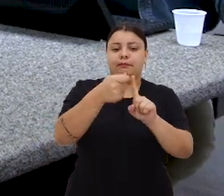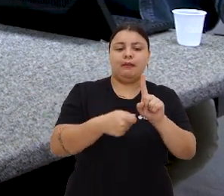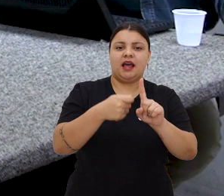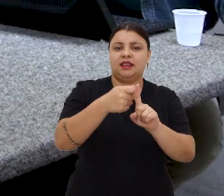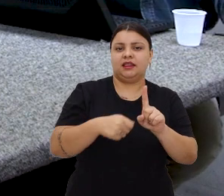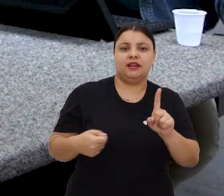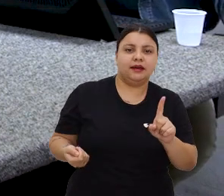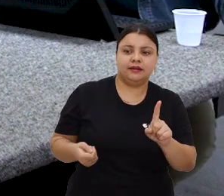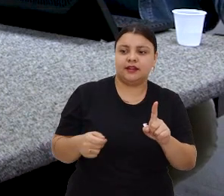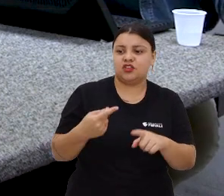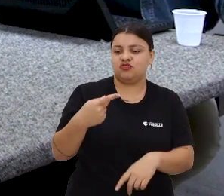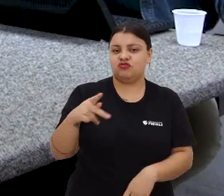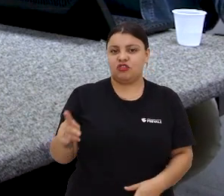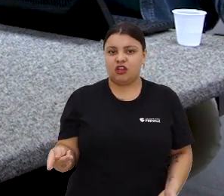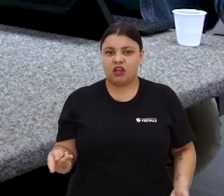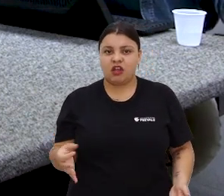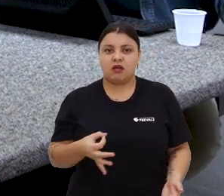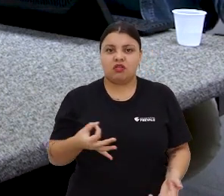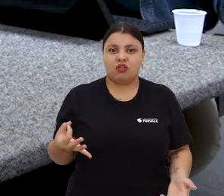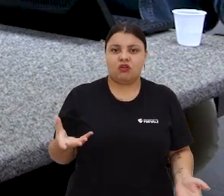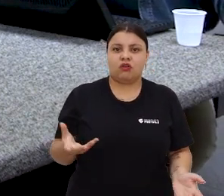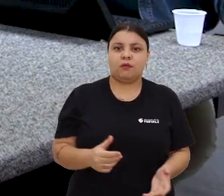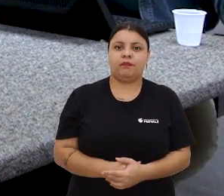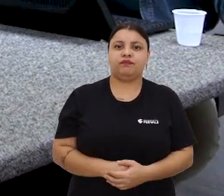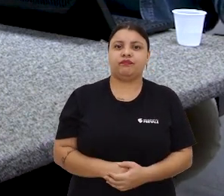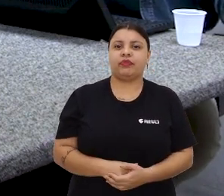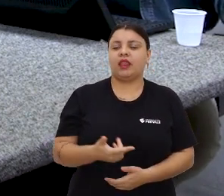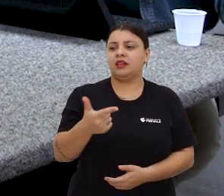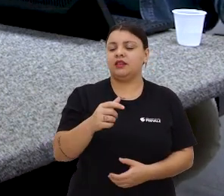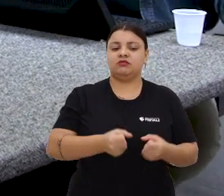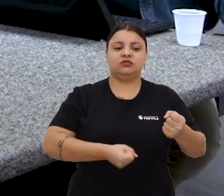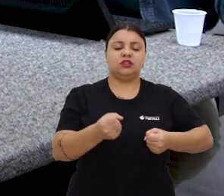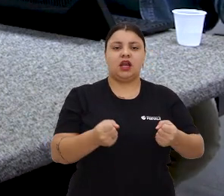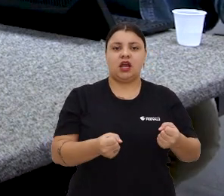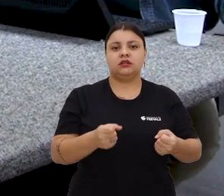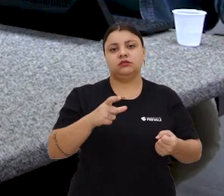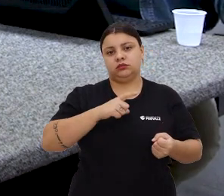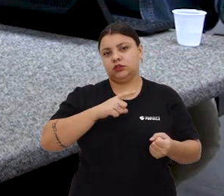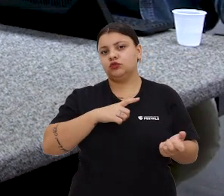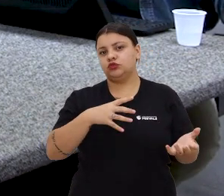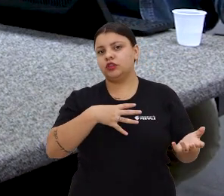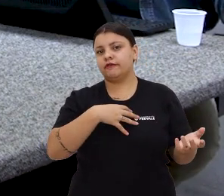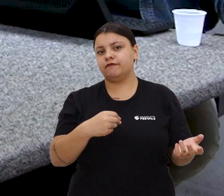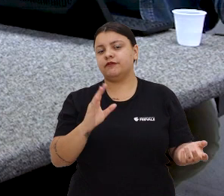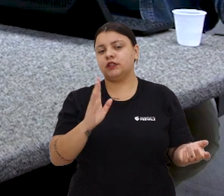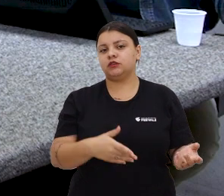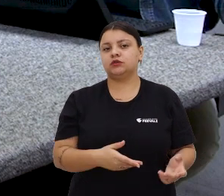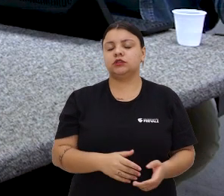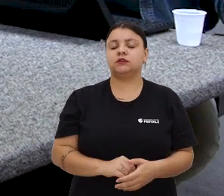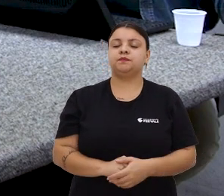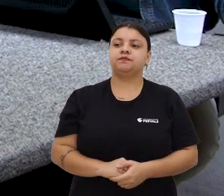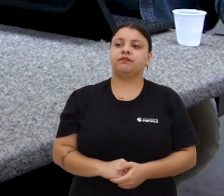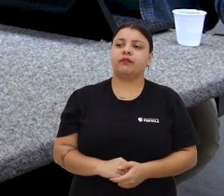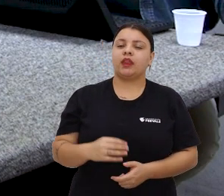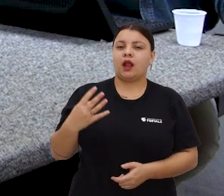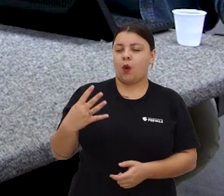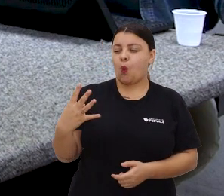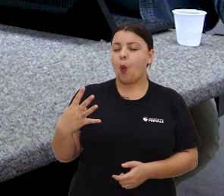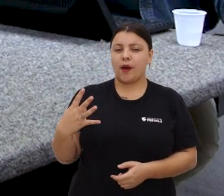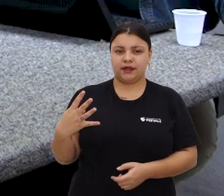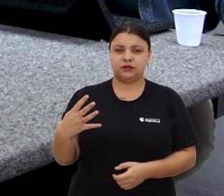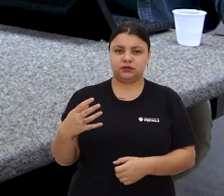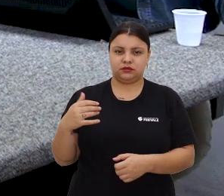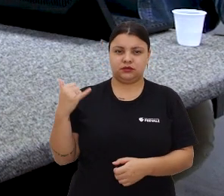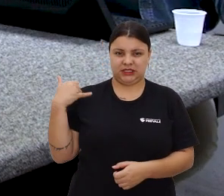que te matar. E tipo assim, nossa, e na época eu já tinha meus filhos. O Miguel tava com 4 anos, a